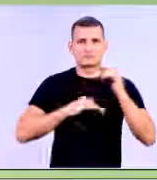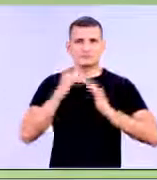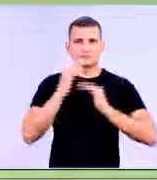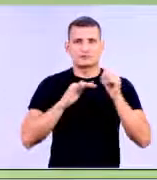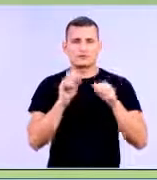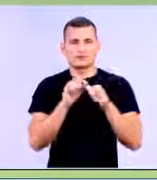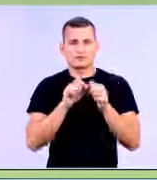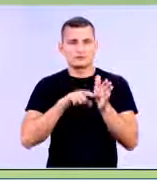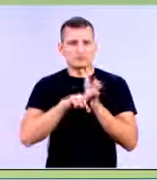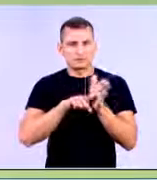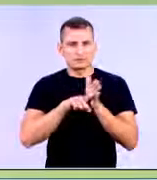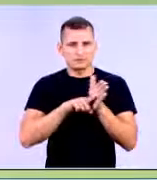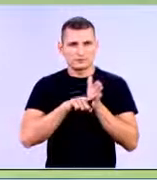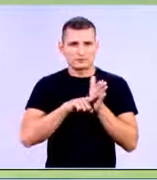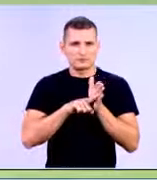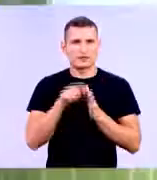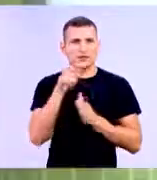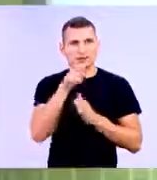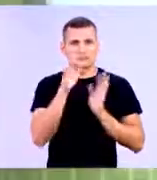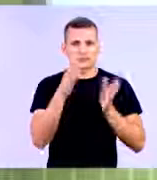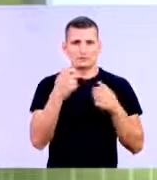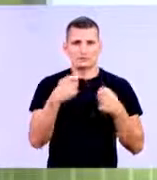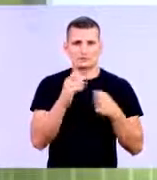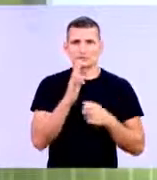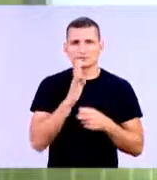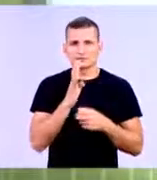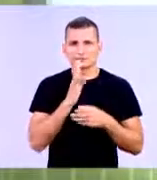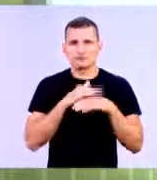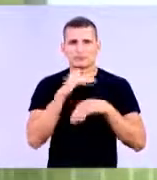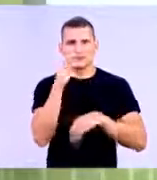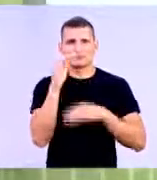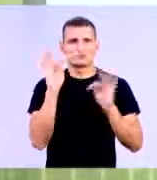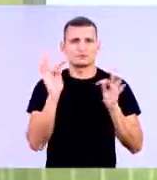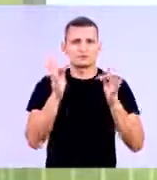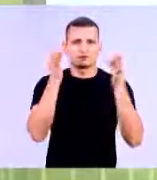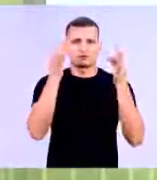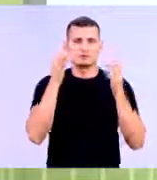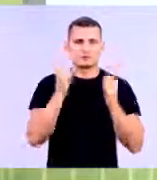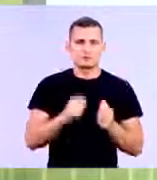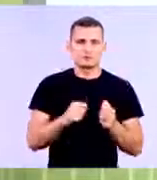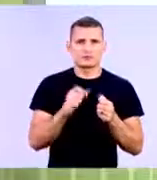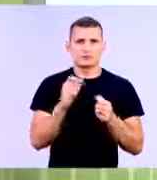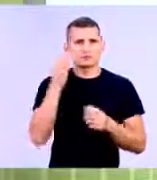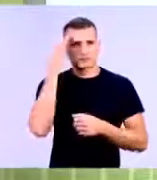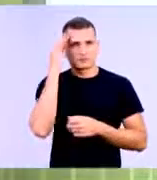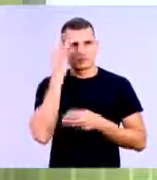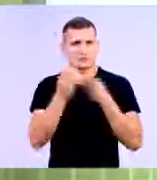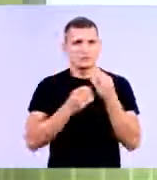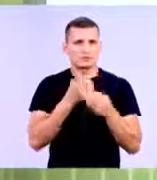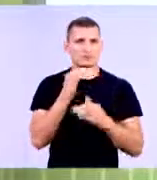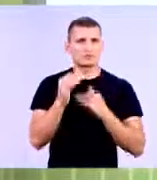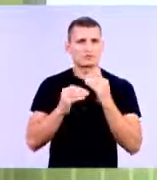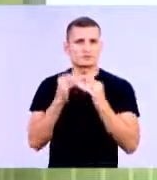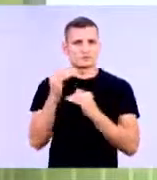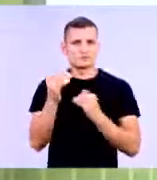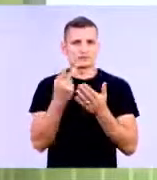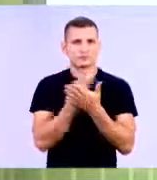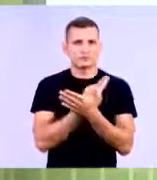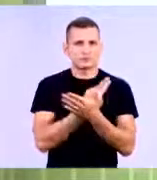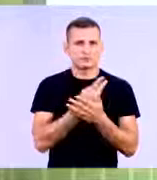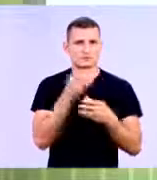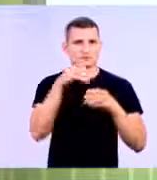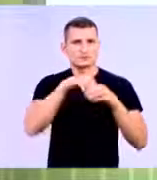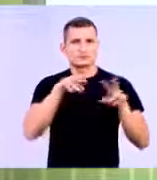a auditoria, ou seja, que ele já tem que conhecer um pouco mais de tecnologia para poder entender os processos que ocorrem